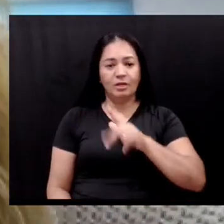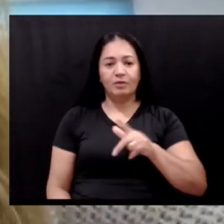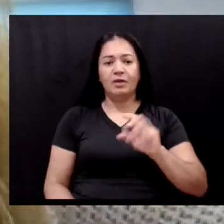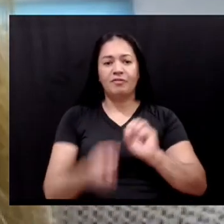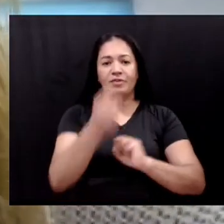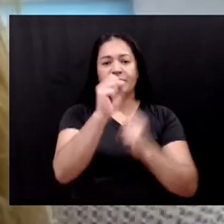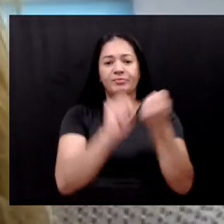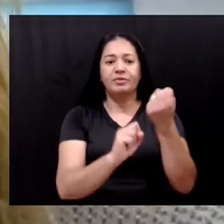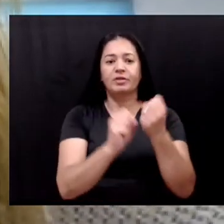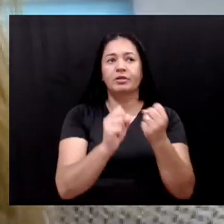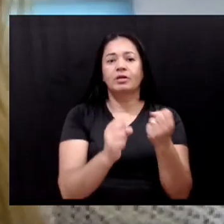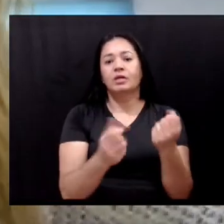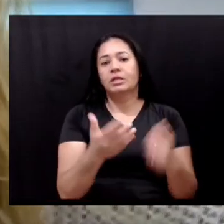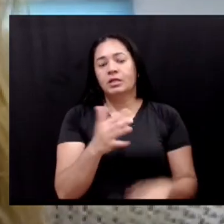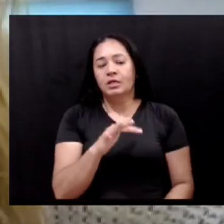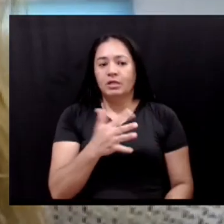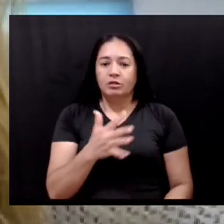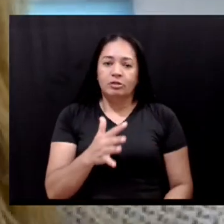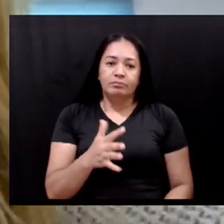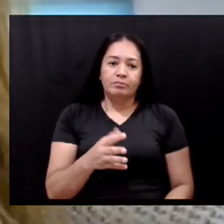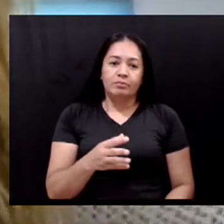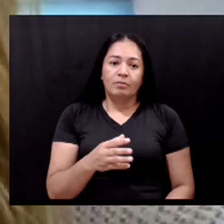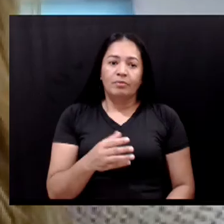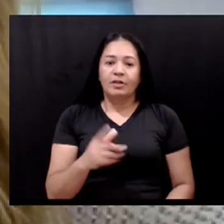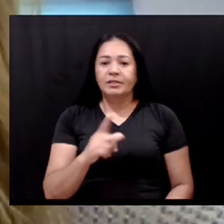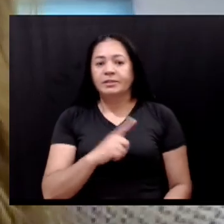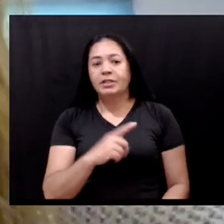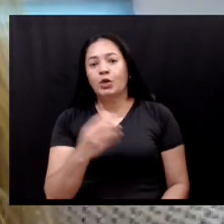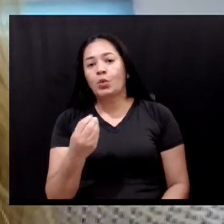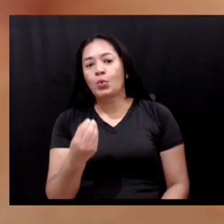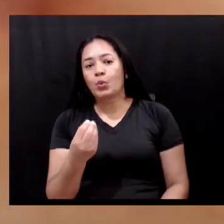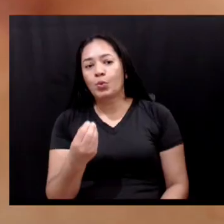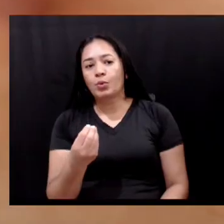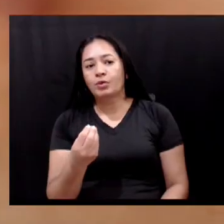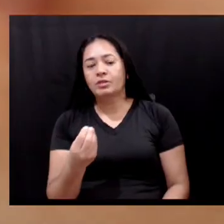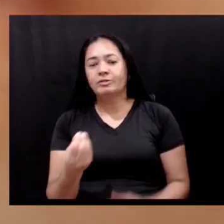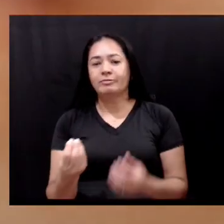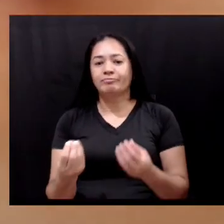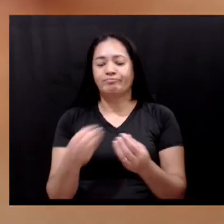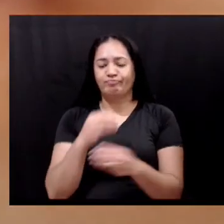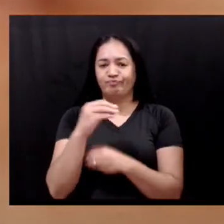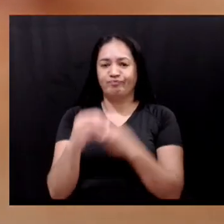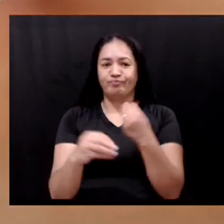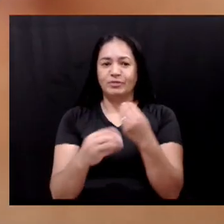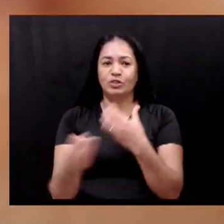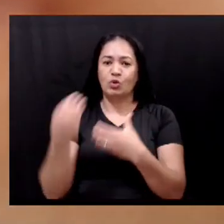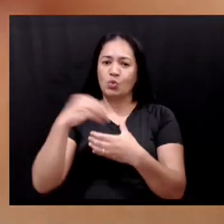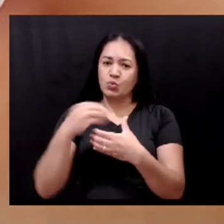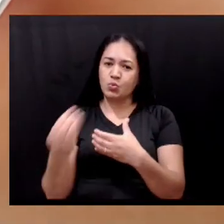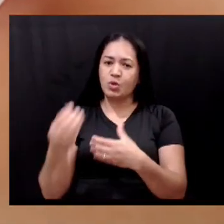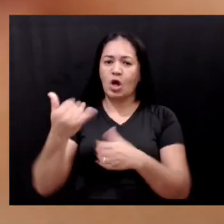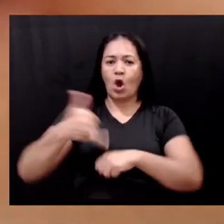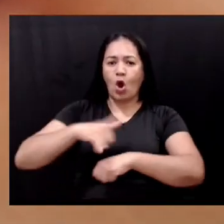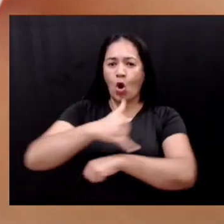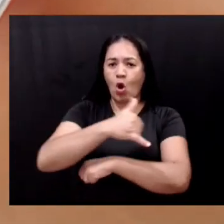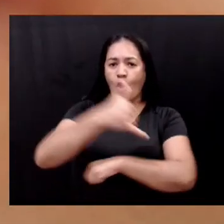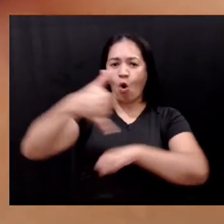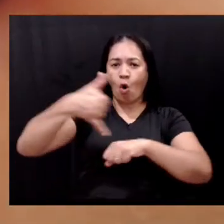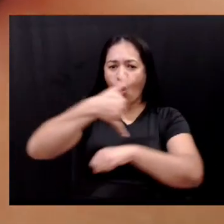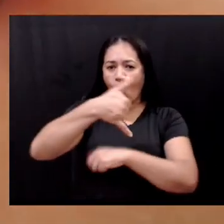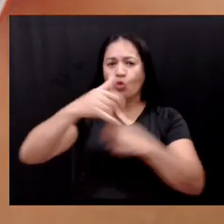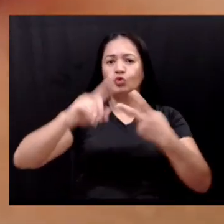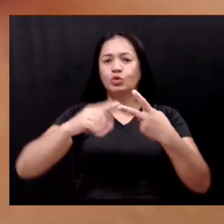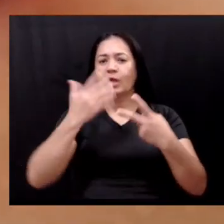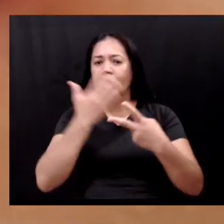geralmente acabam tendo uma composição com excesso de gordura, excesso de açúcar, excesso